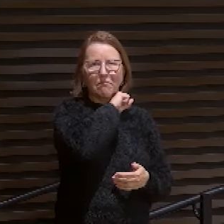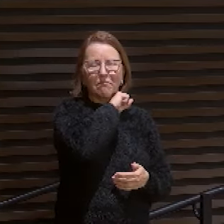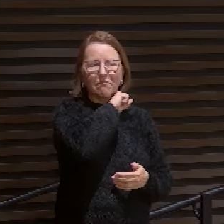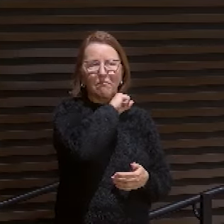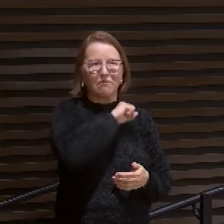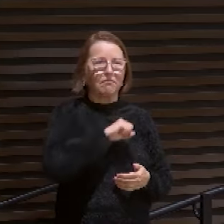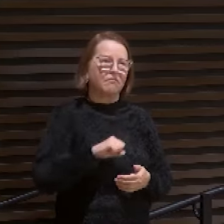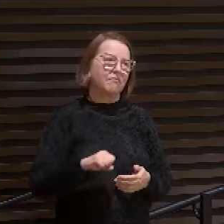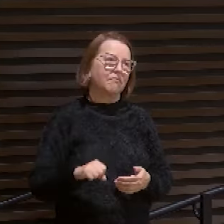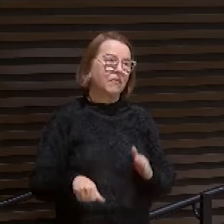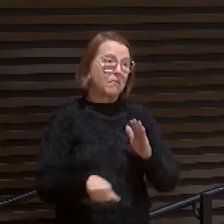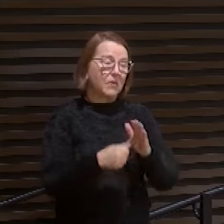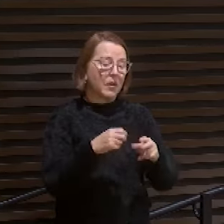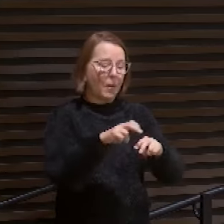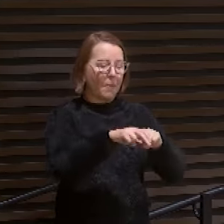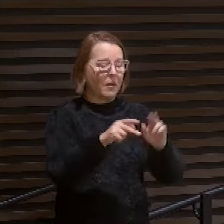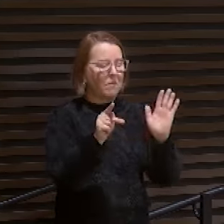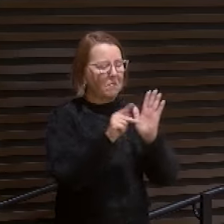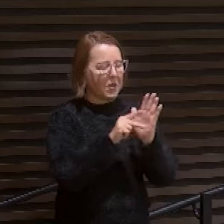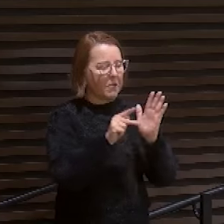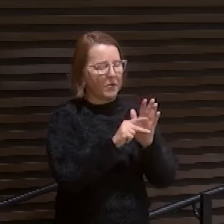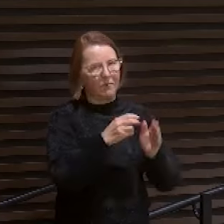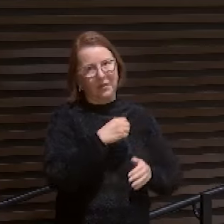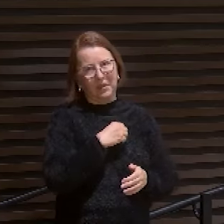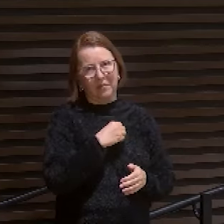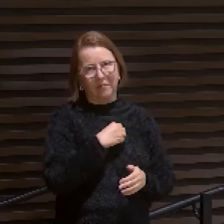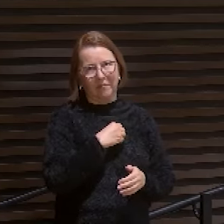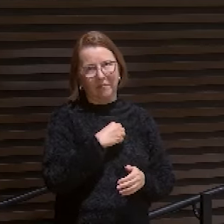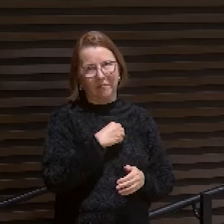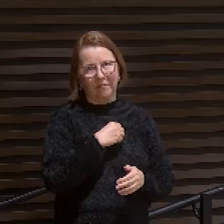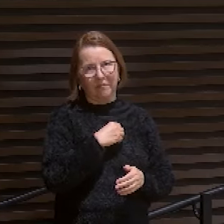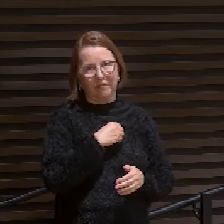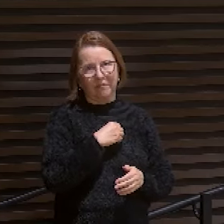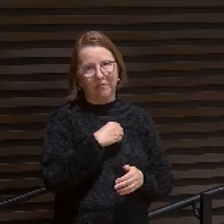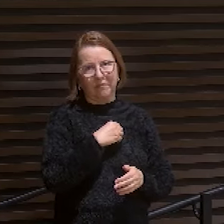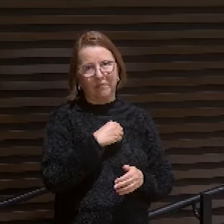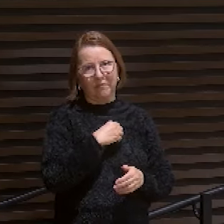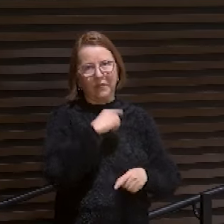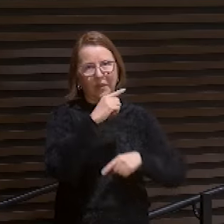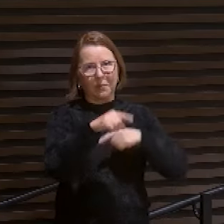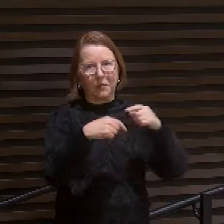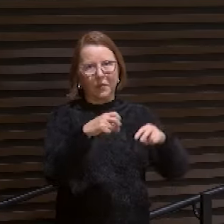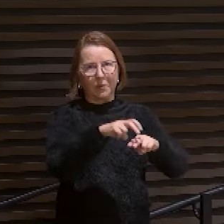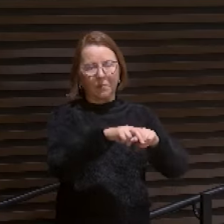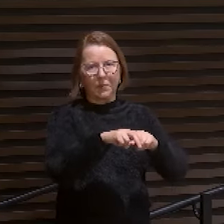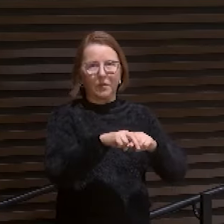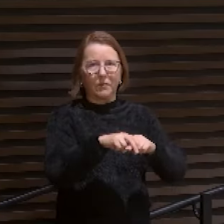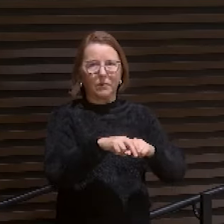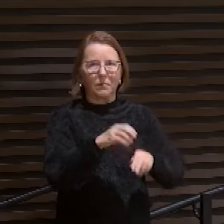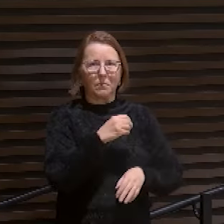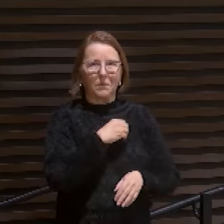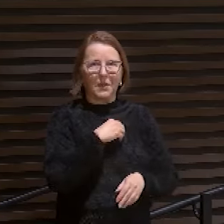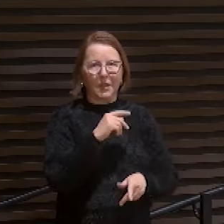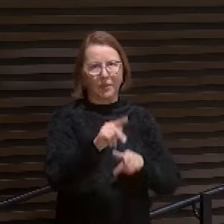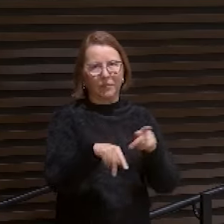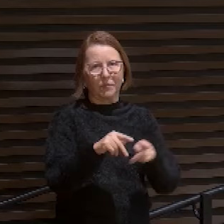sacrifícios, primeiro pelos seus próprios pecados, depois pelos do